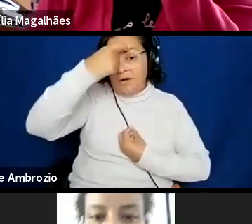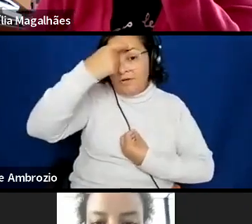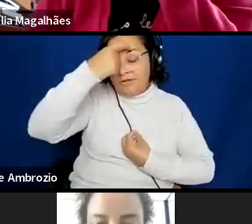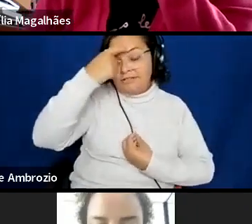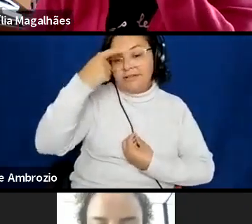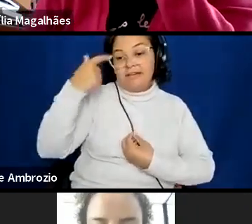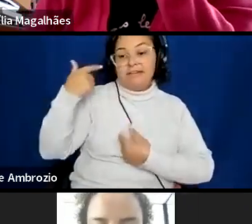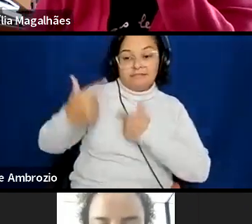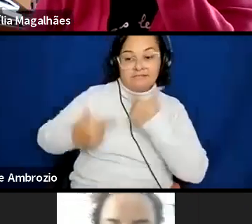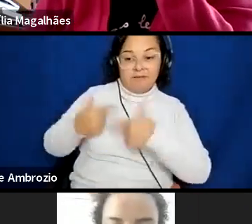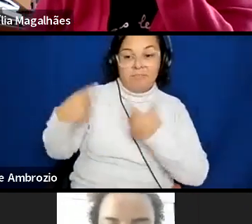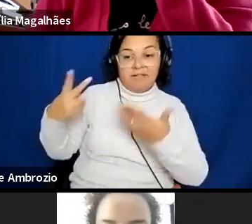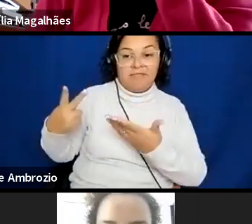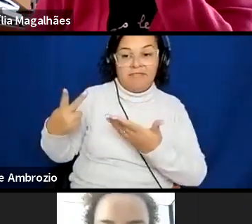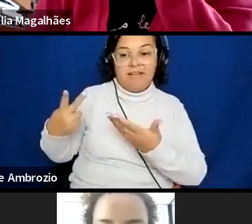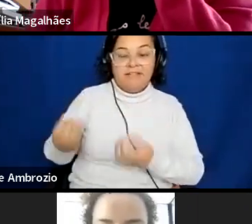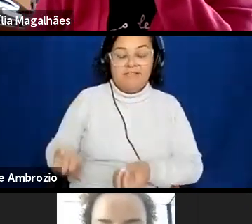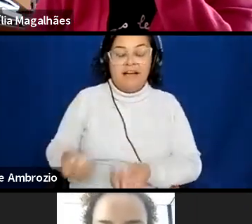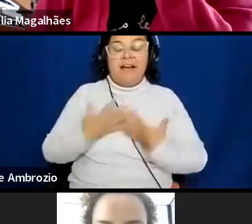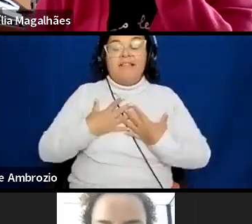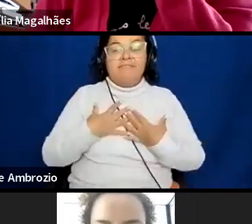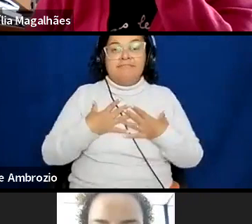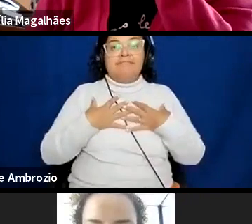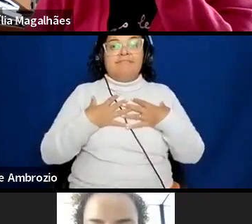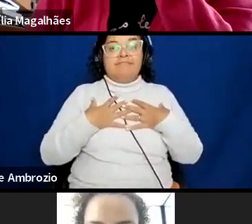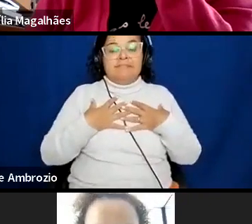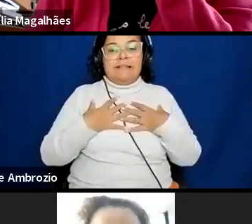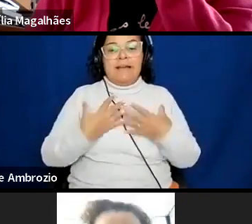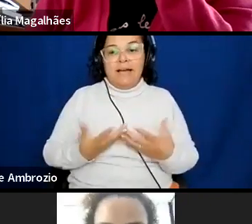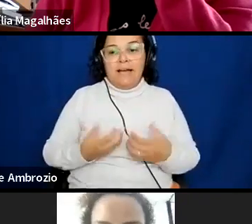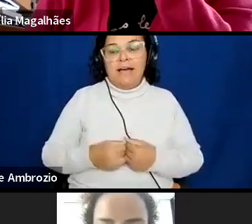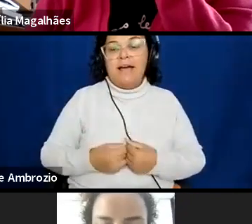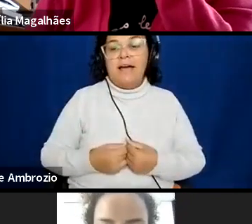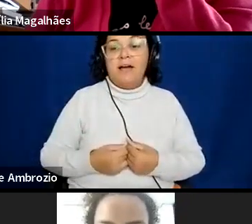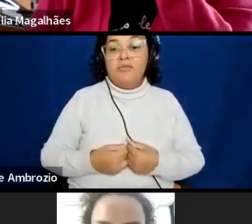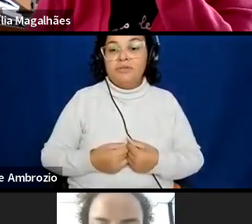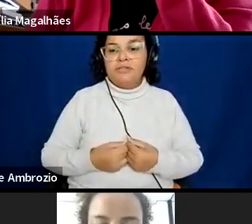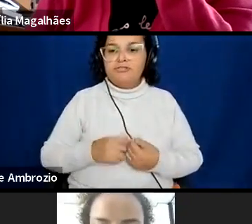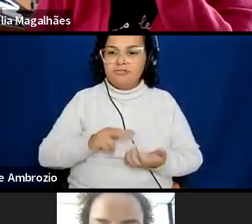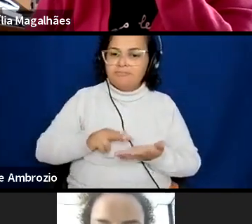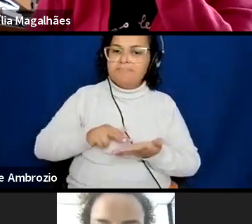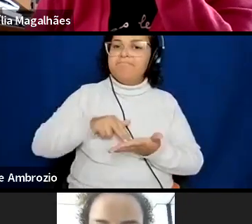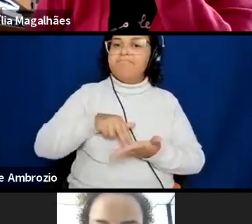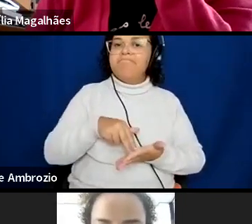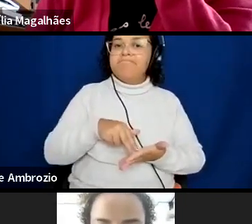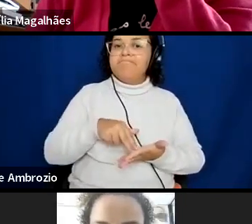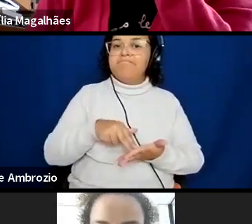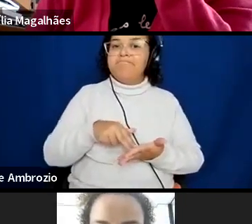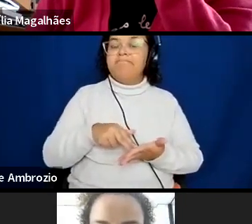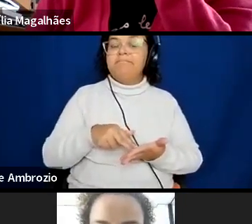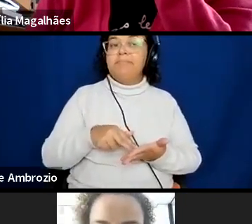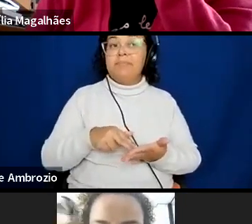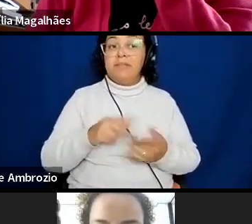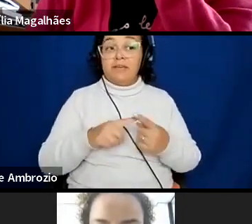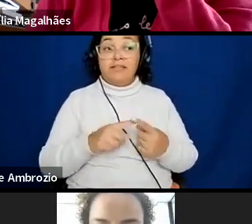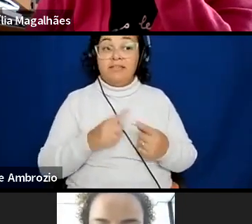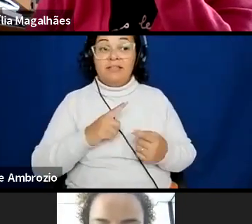nos sustenta muitas vezes diante de um governo atual opressor, que nós somos geridos,